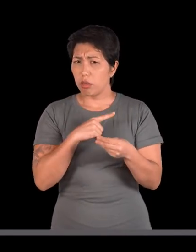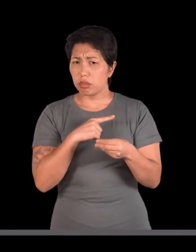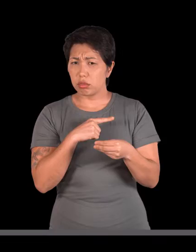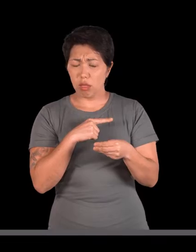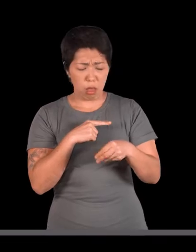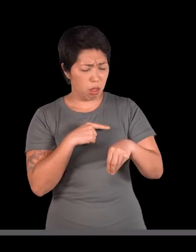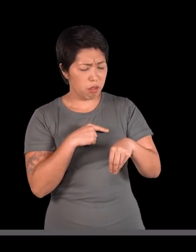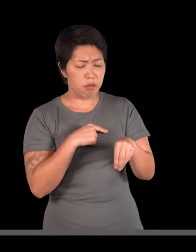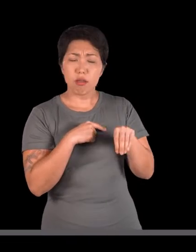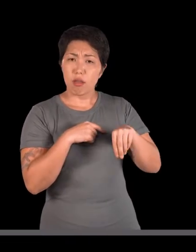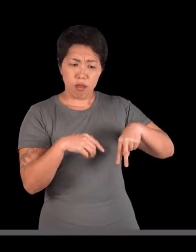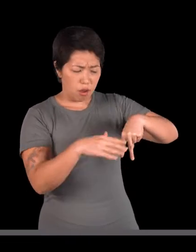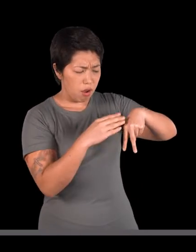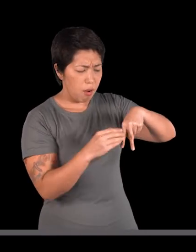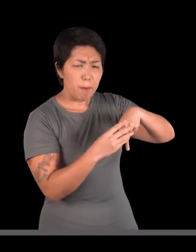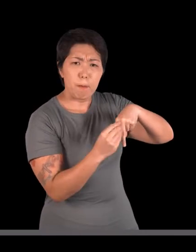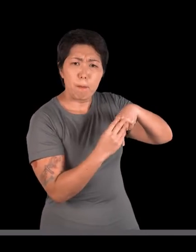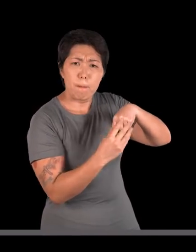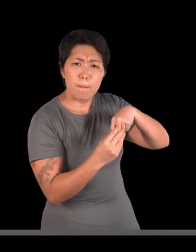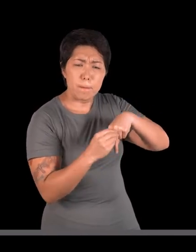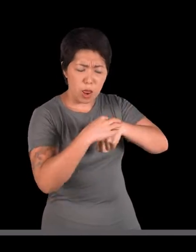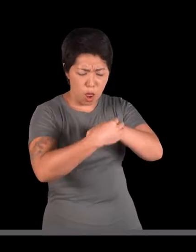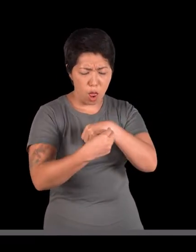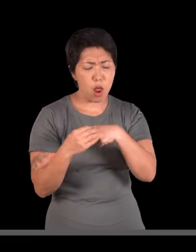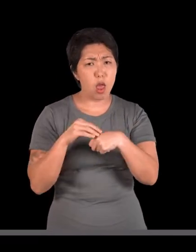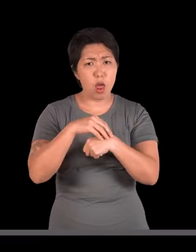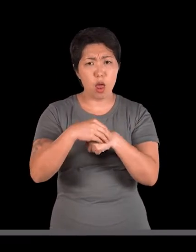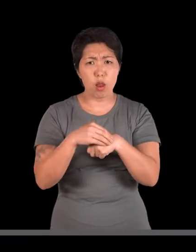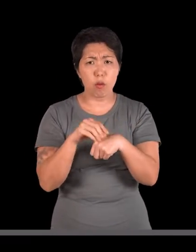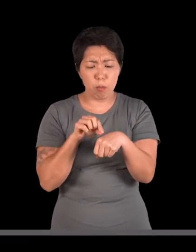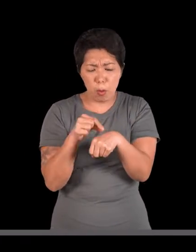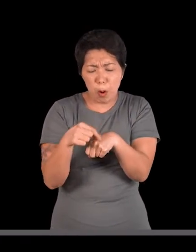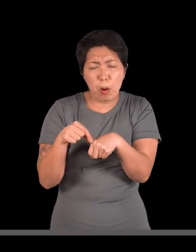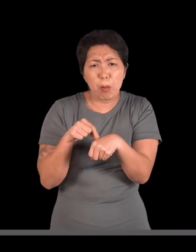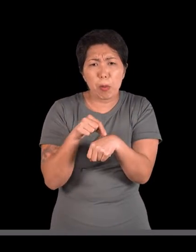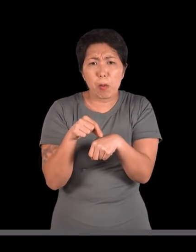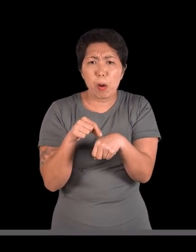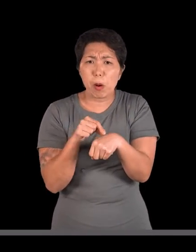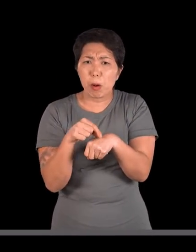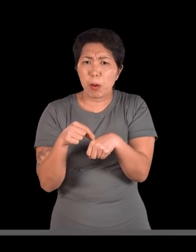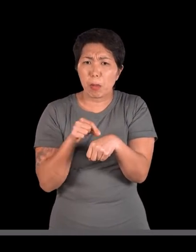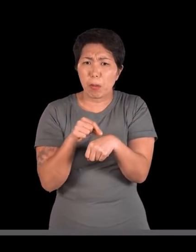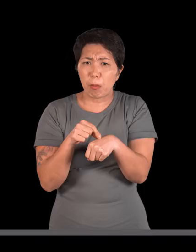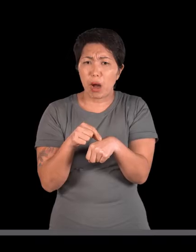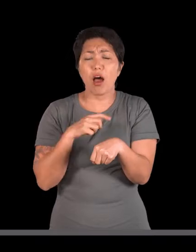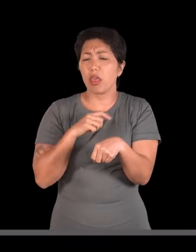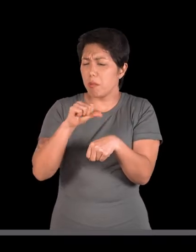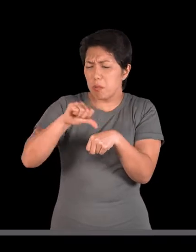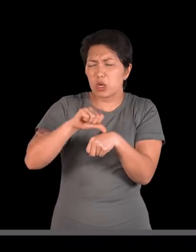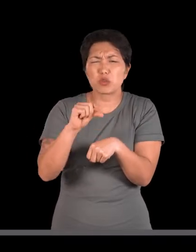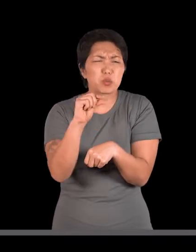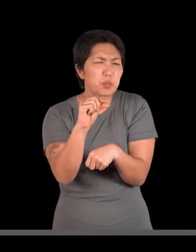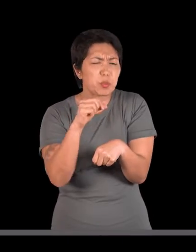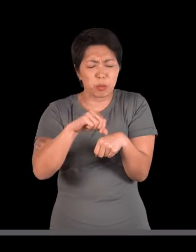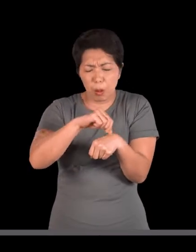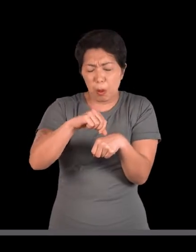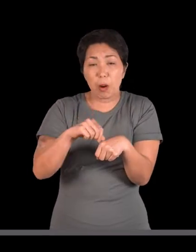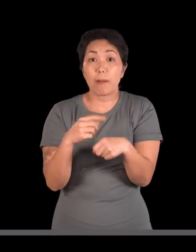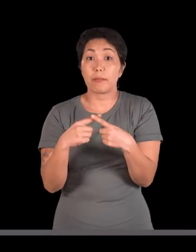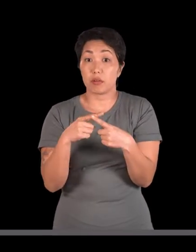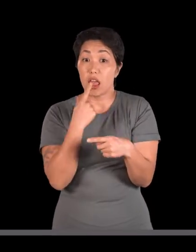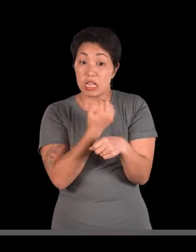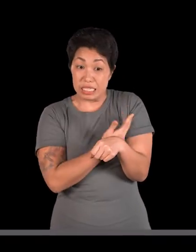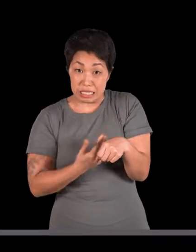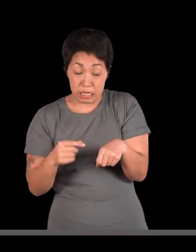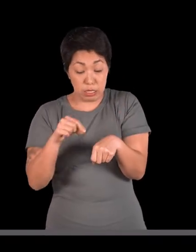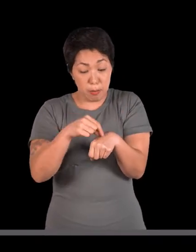proliferando e crescendo ali nas partes íntimas, vão estar causando pequenas hemorragias. Afinal, o piolho ele se alimenta de sangue, piolho não voa, piolho não pula. Então,